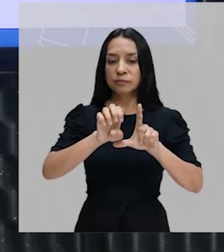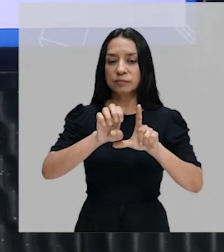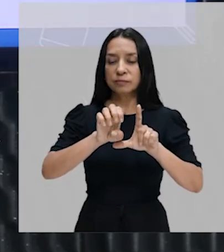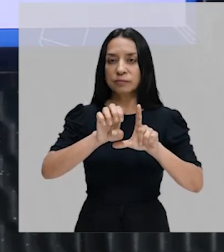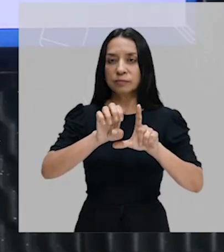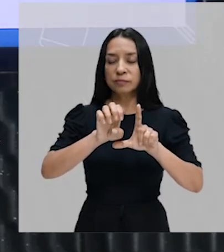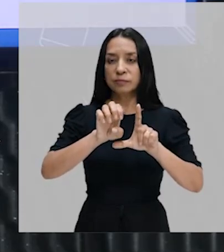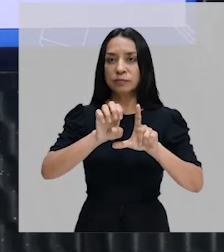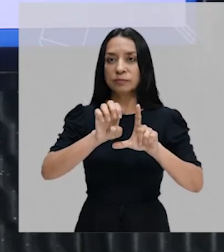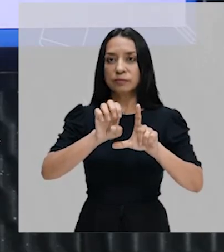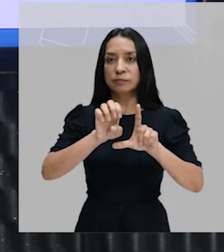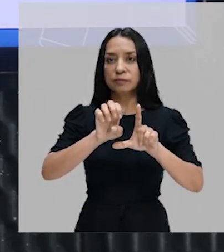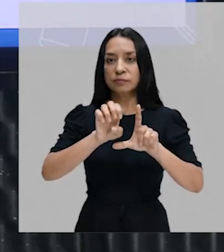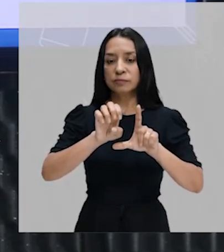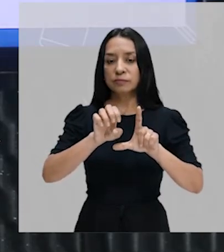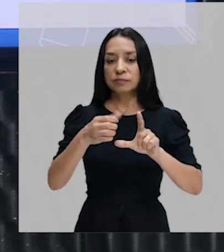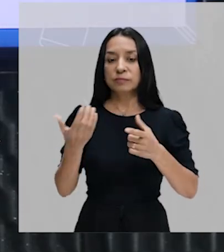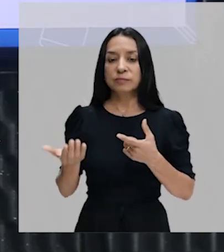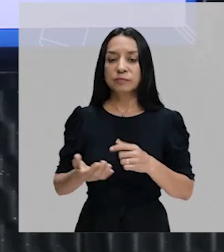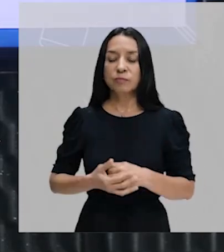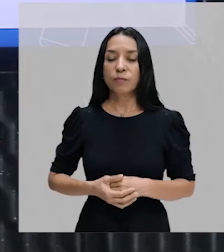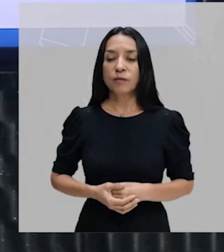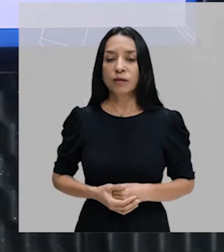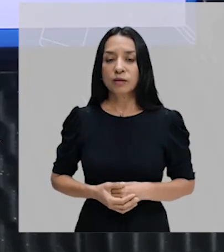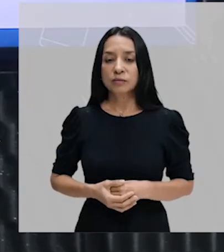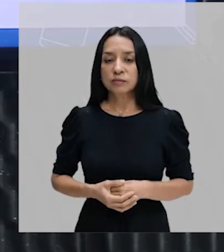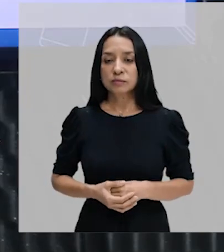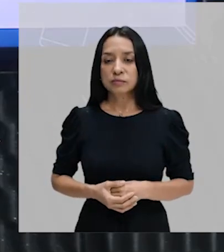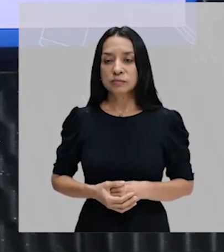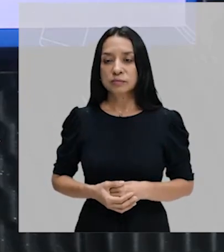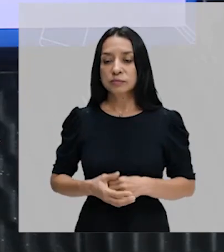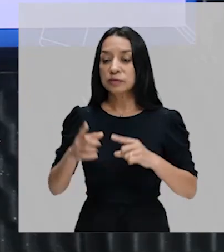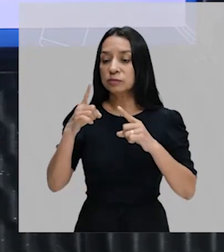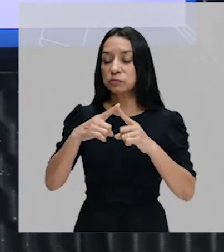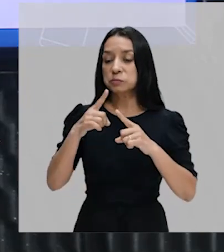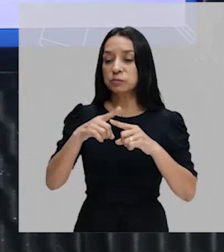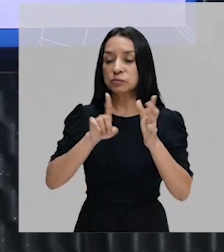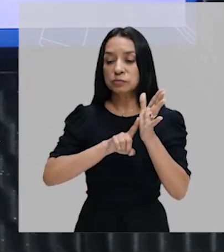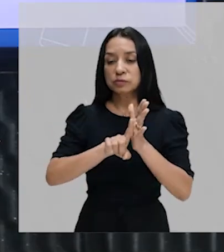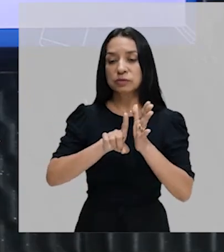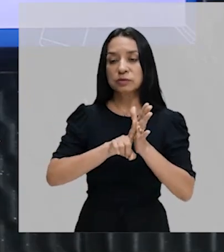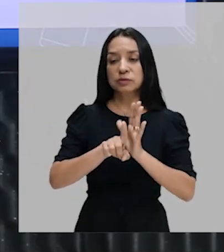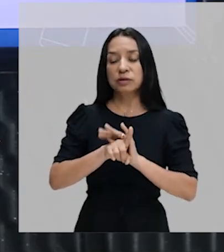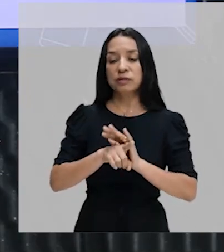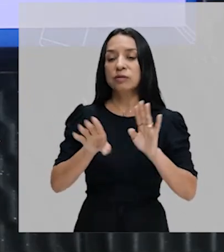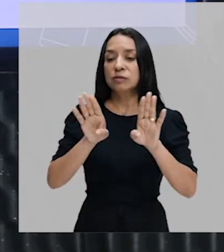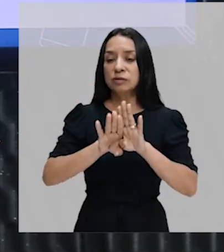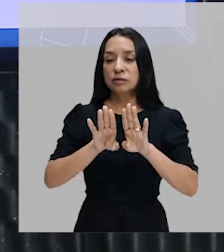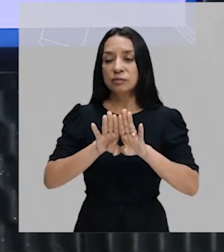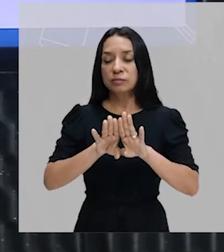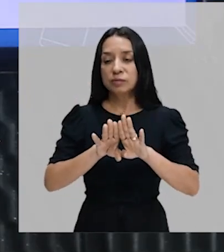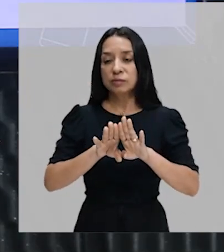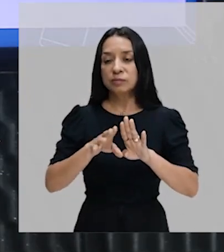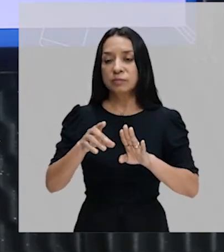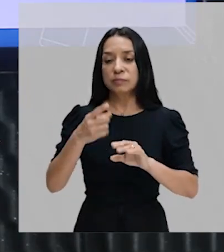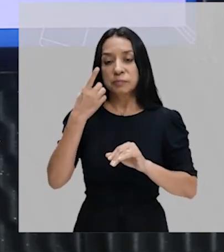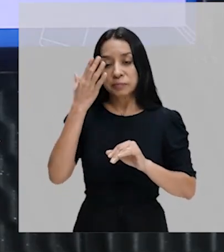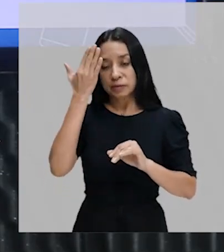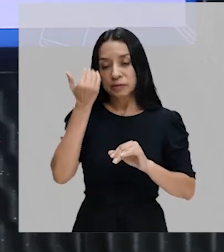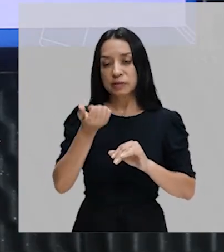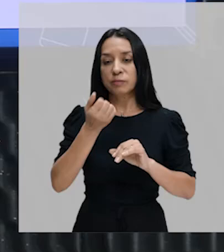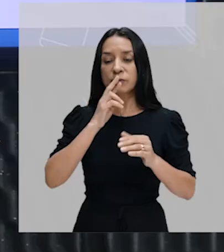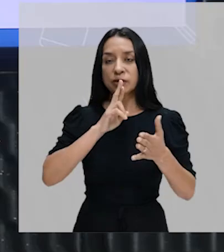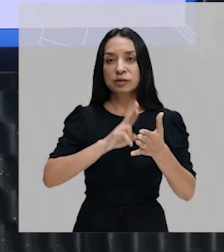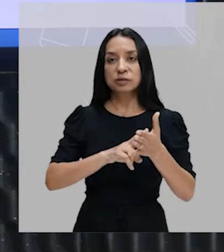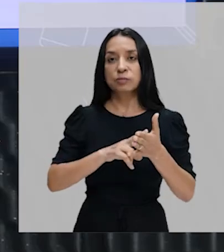letra E, x igual a y. Gente, nesse tipo de questão, é também, né, para você identificar a resposta